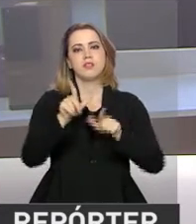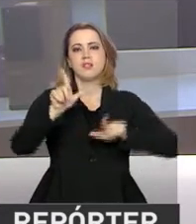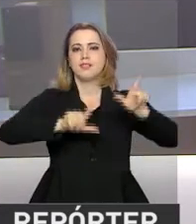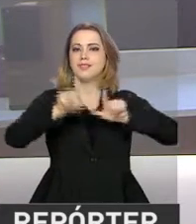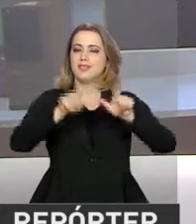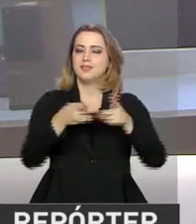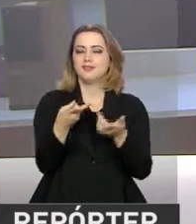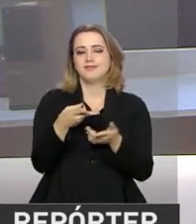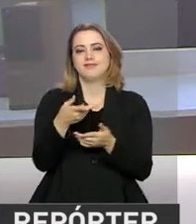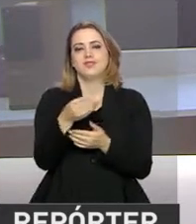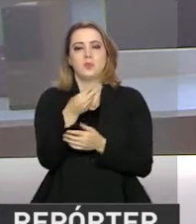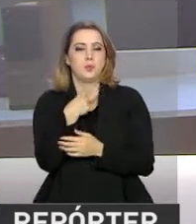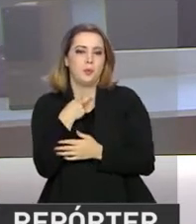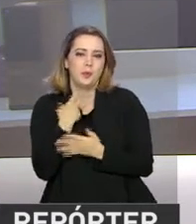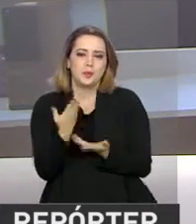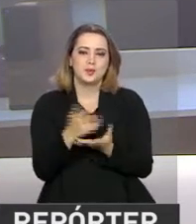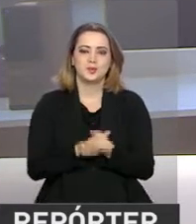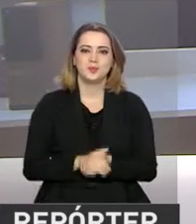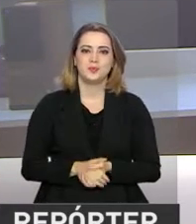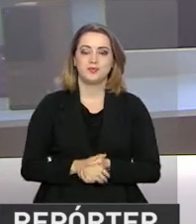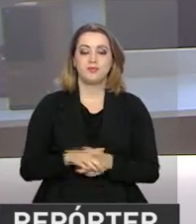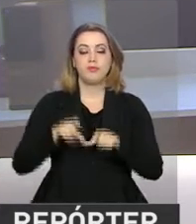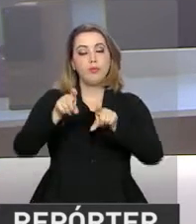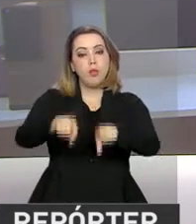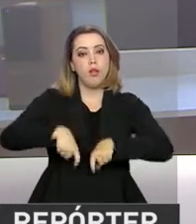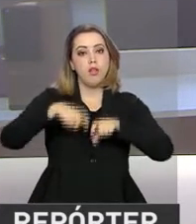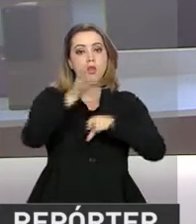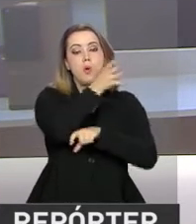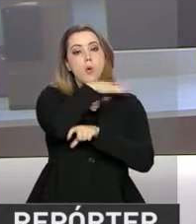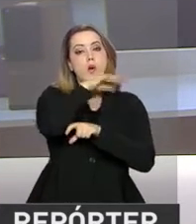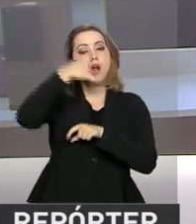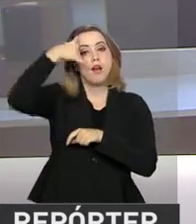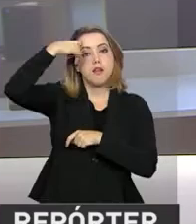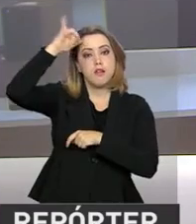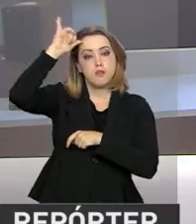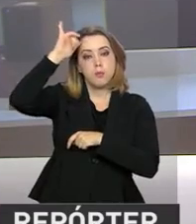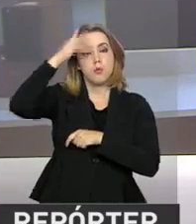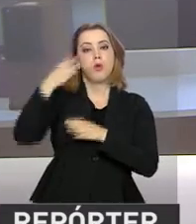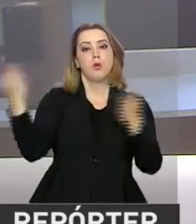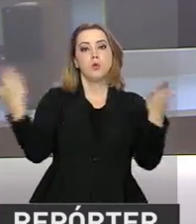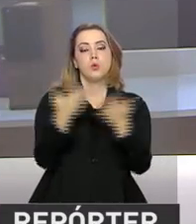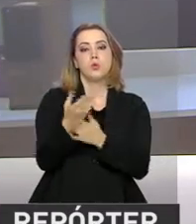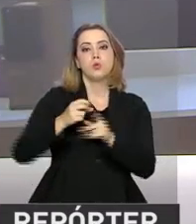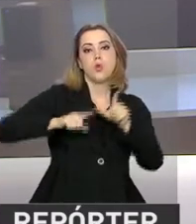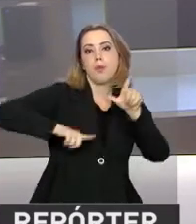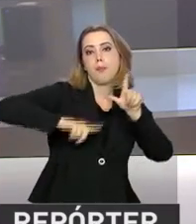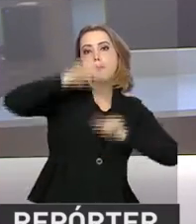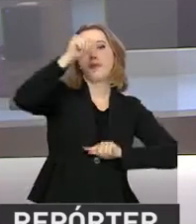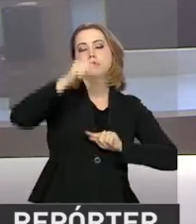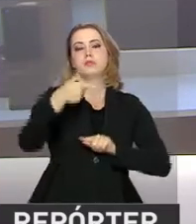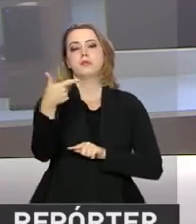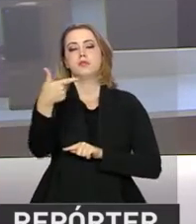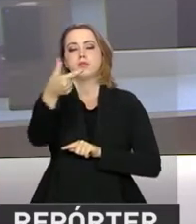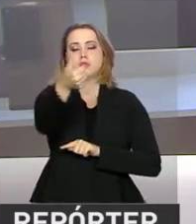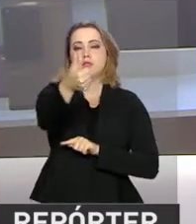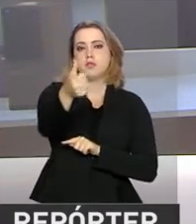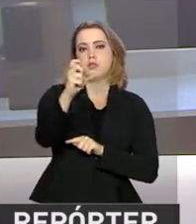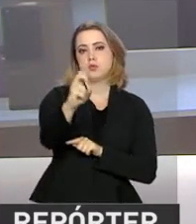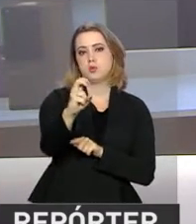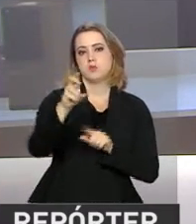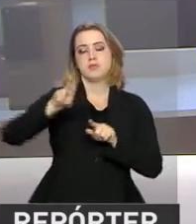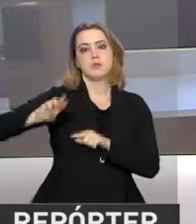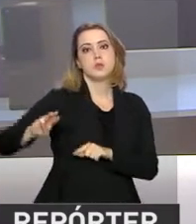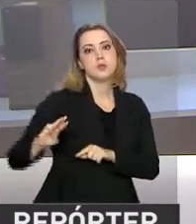nbr mudar o rebanho bovino brasileiro atrás alcançou a marca recorde de 215 milhões e 200 mil